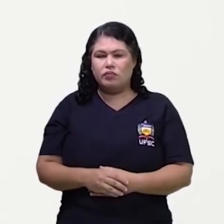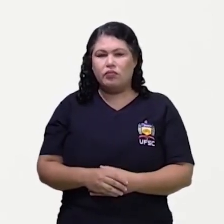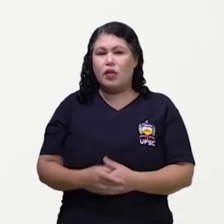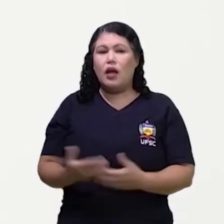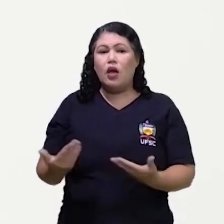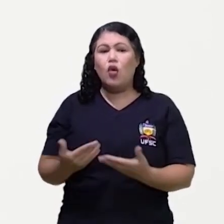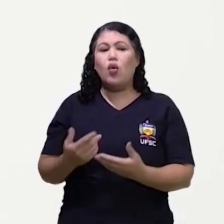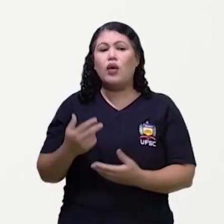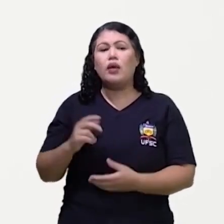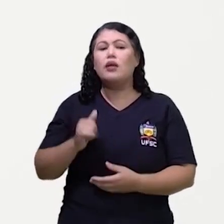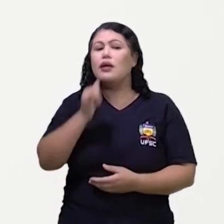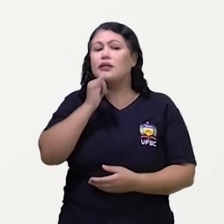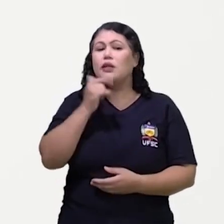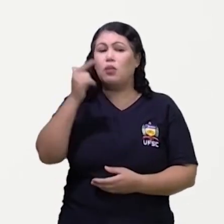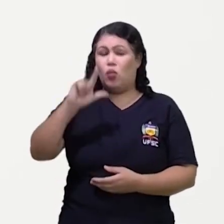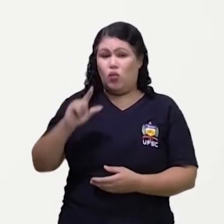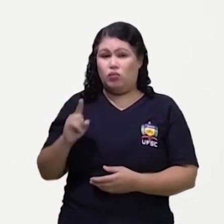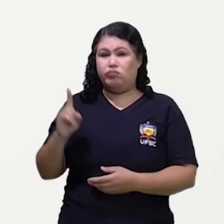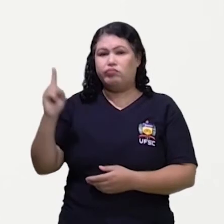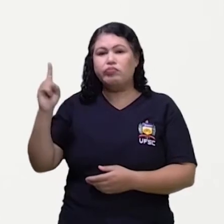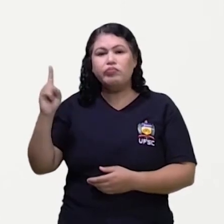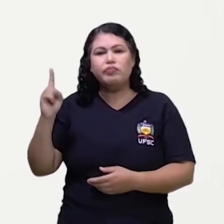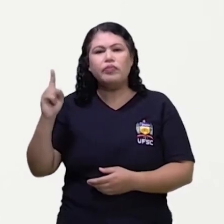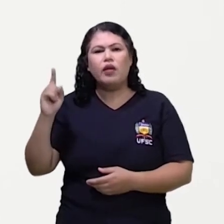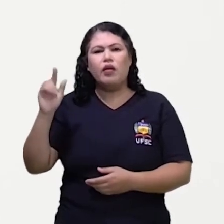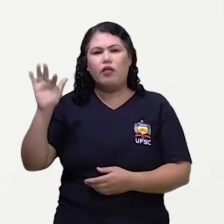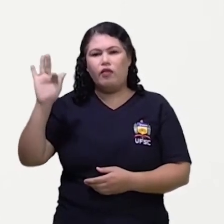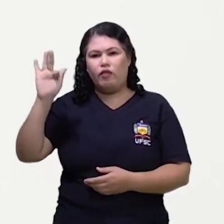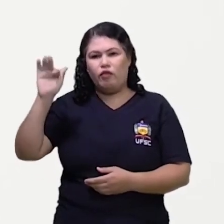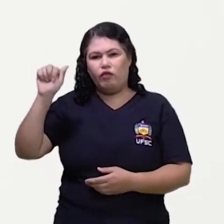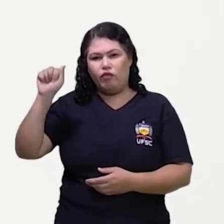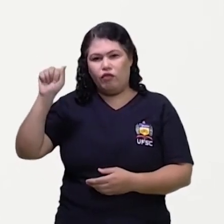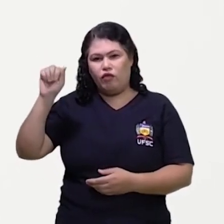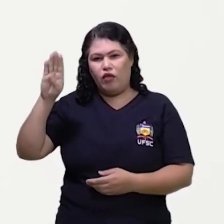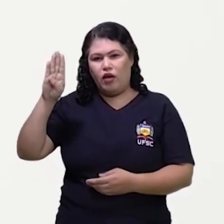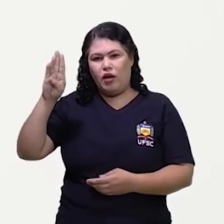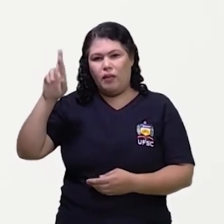Outro exemplo. Fábrica. Ok? Ó,